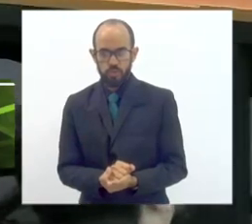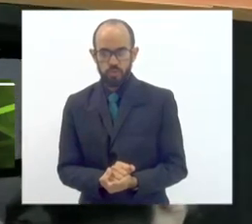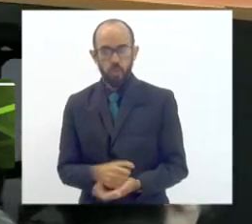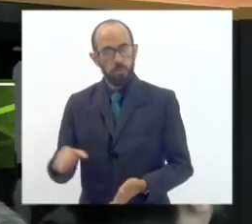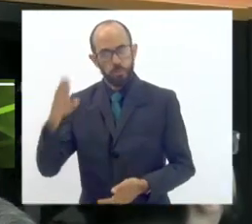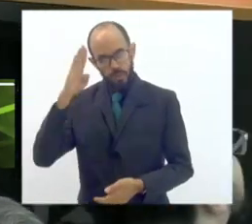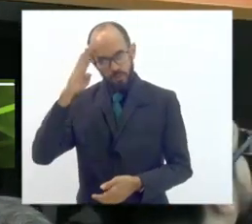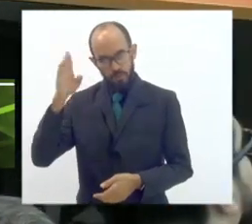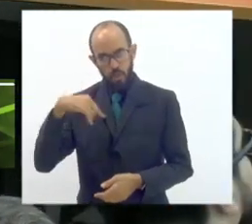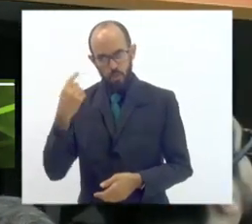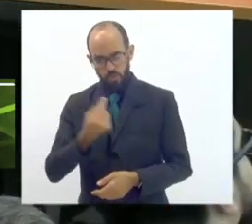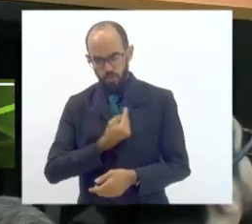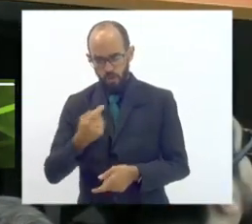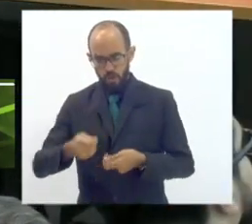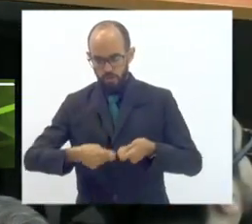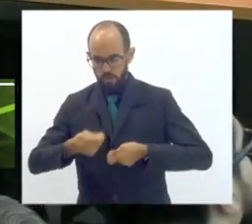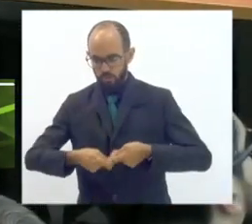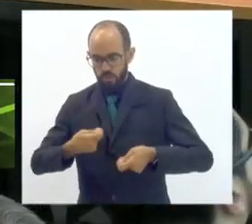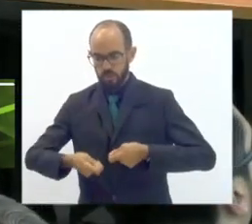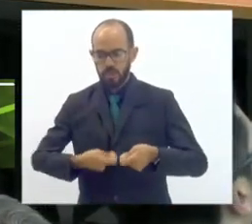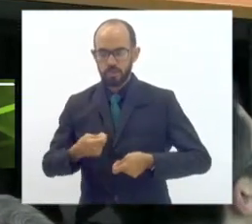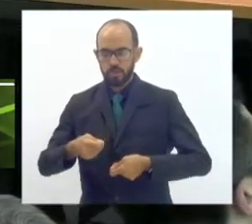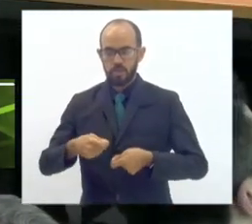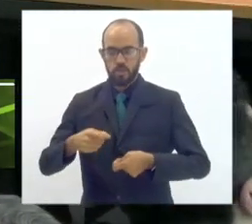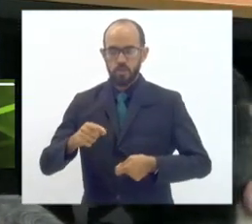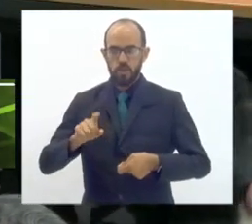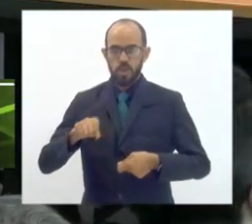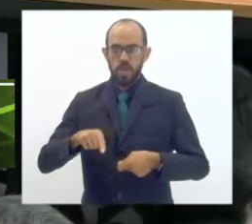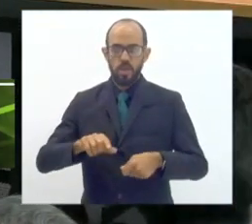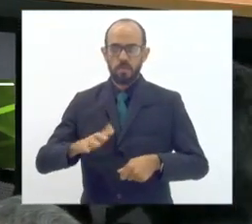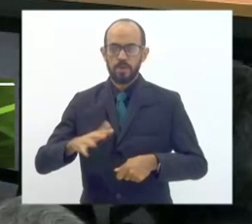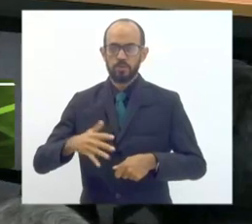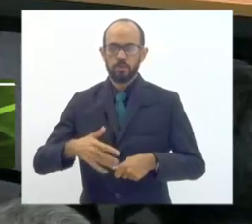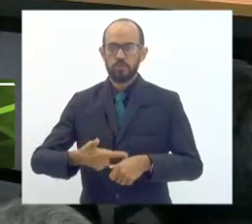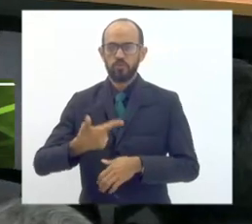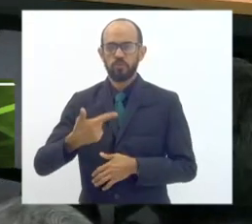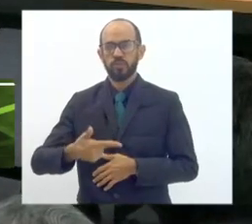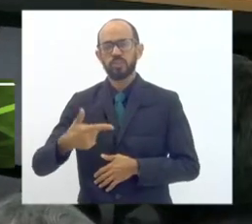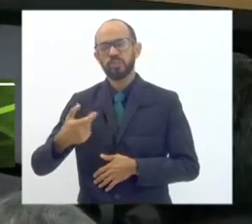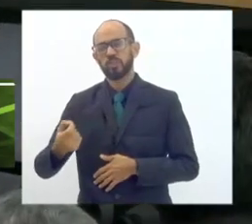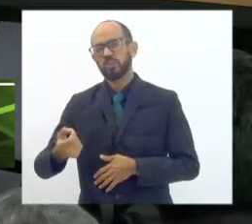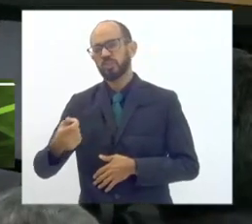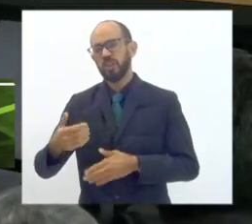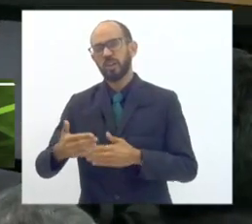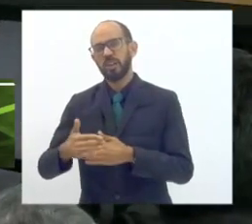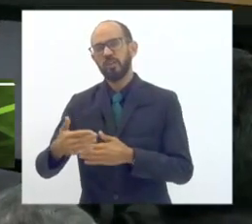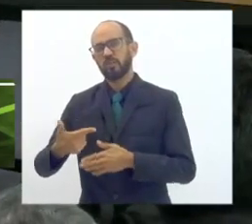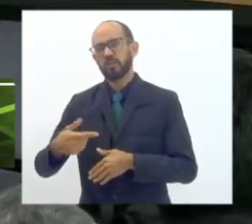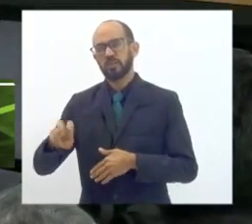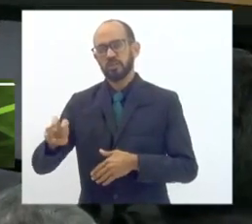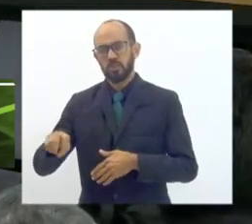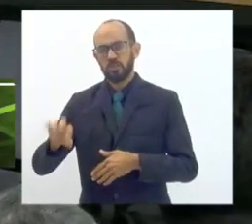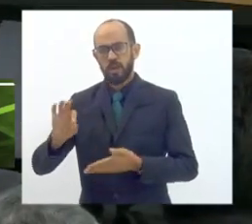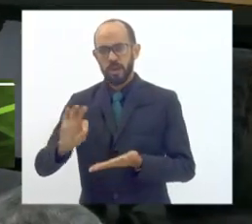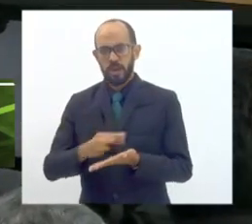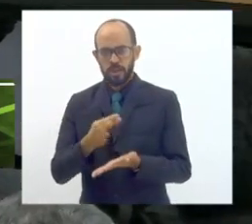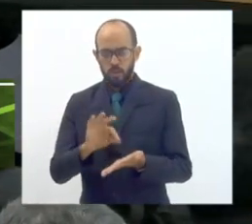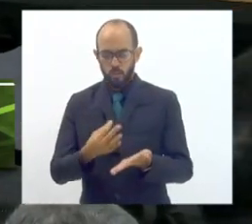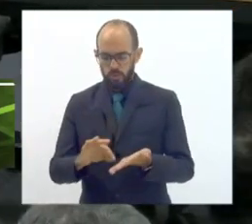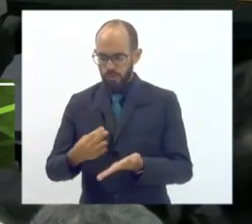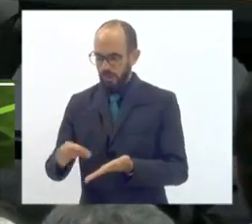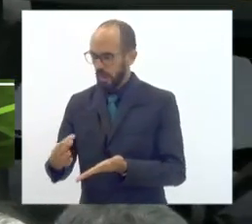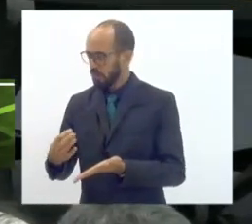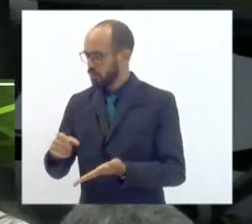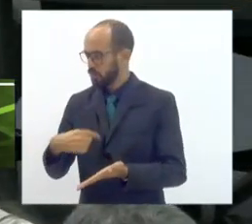da nossa questão administrativa, nós somos não mais do que 20, 25. Para cada contrato de programa que a